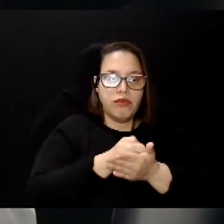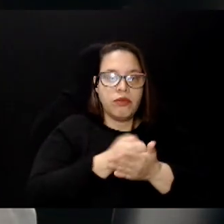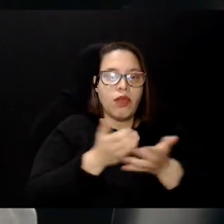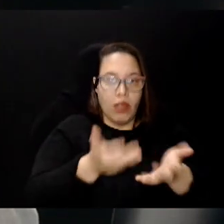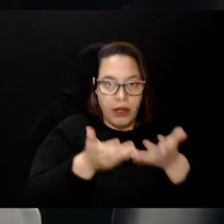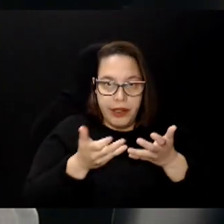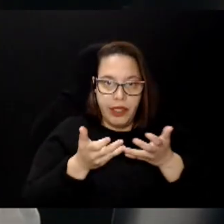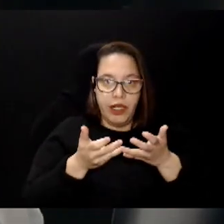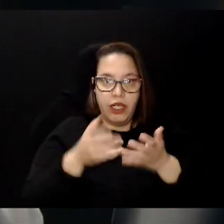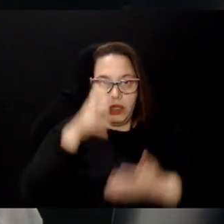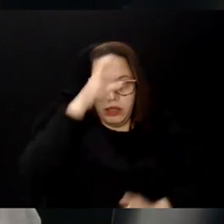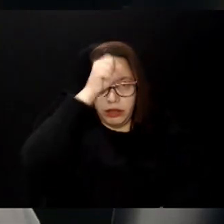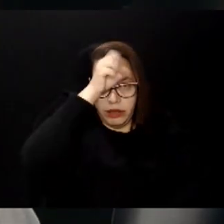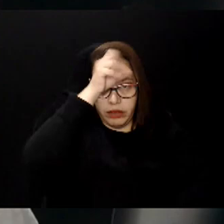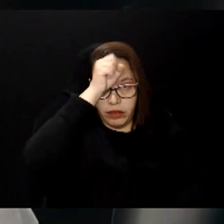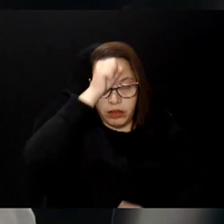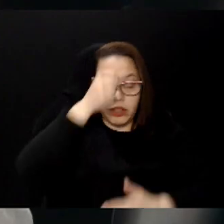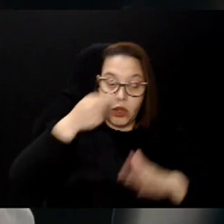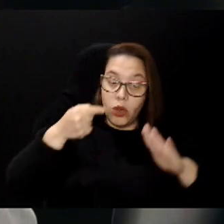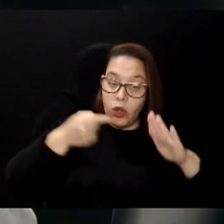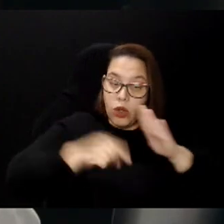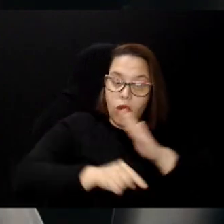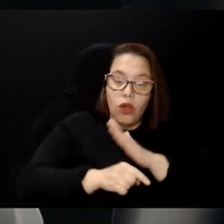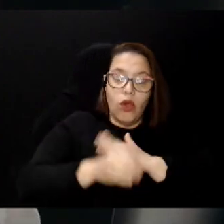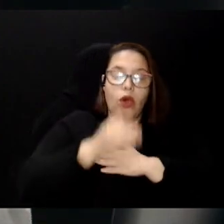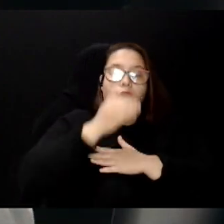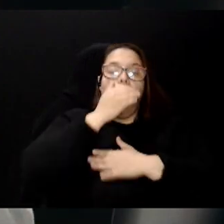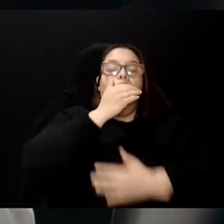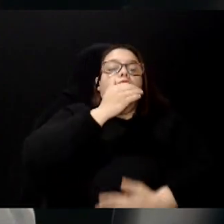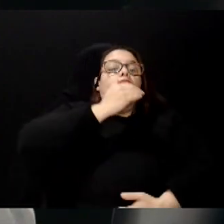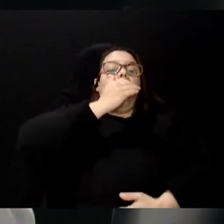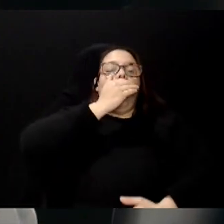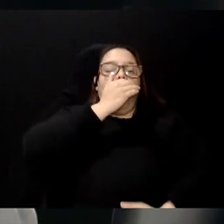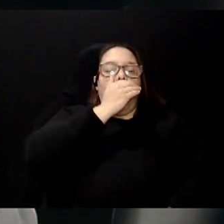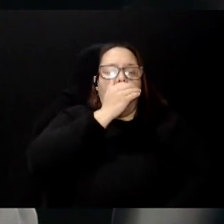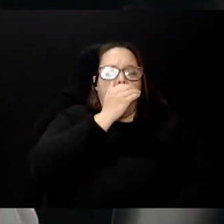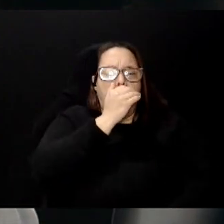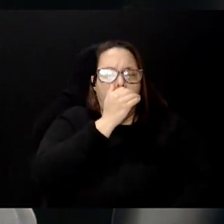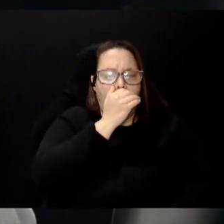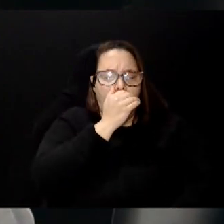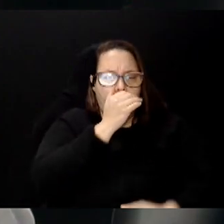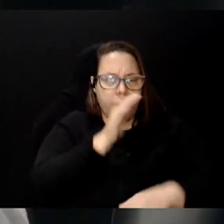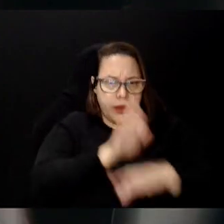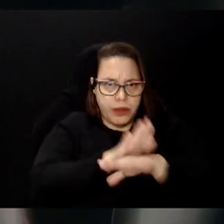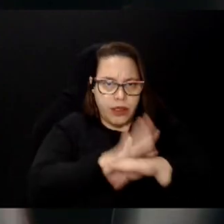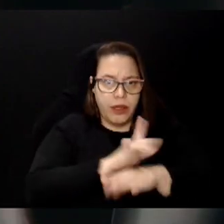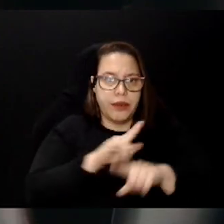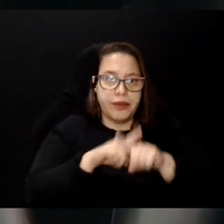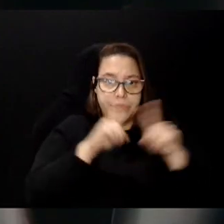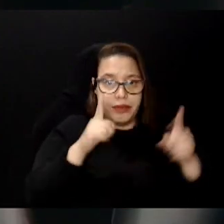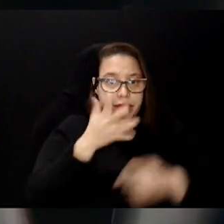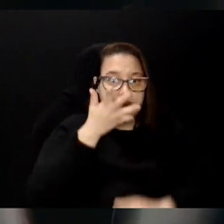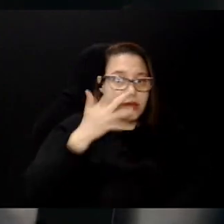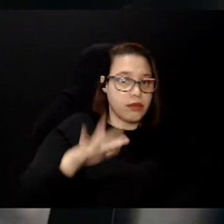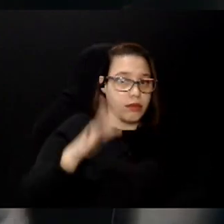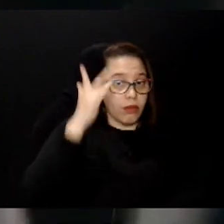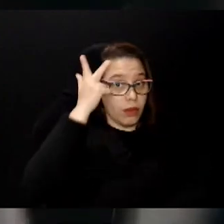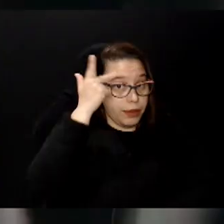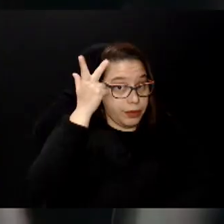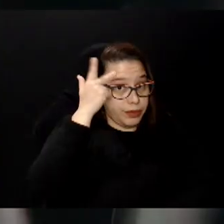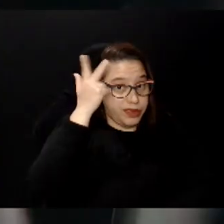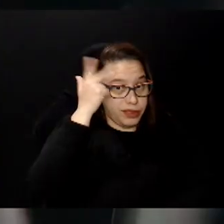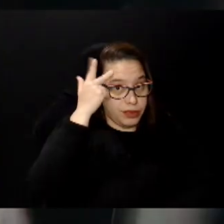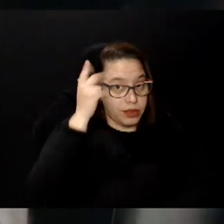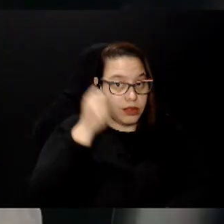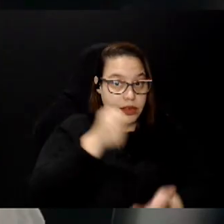algo profundamente, qualquer tipo de ajuda é válida, mas o raciocínio é meu. As crianças normalmente estão numa zona de obsessão, elas querem